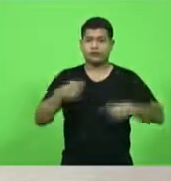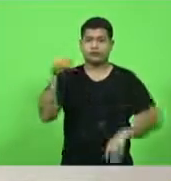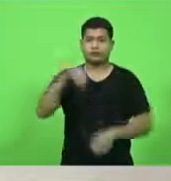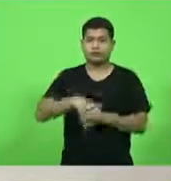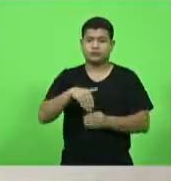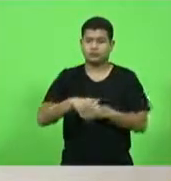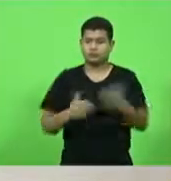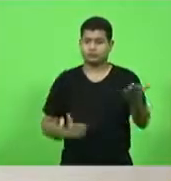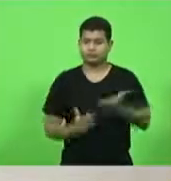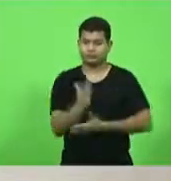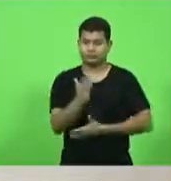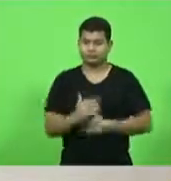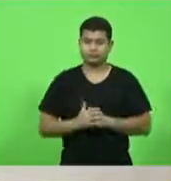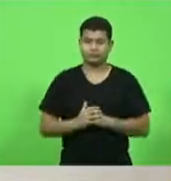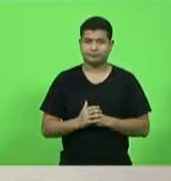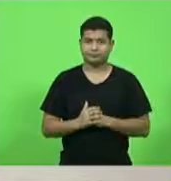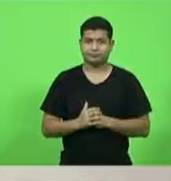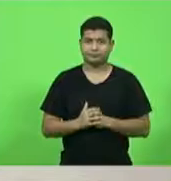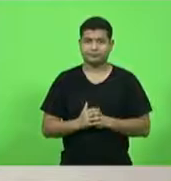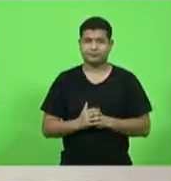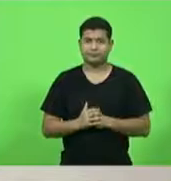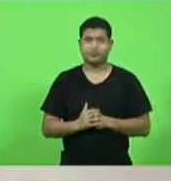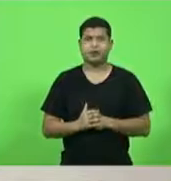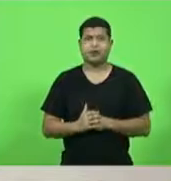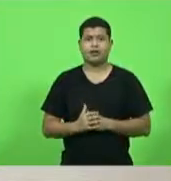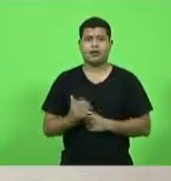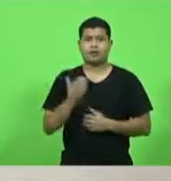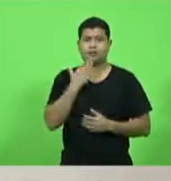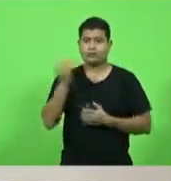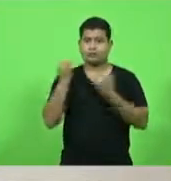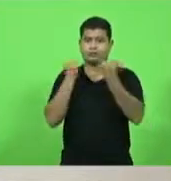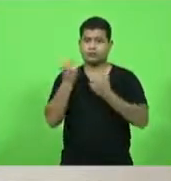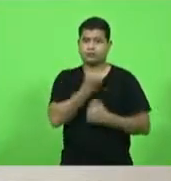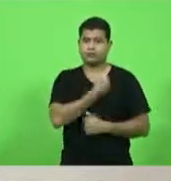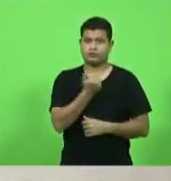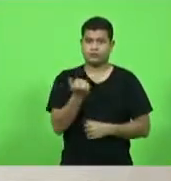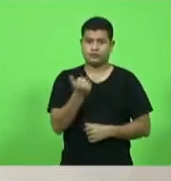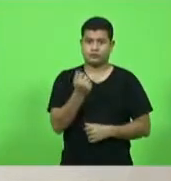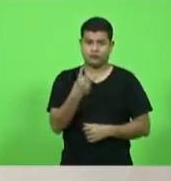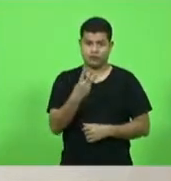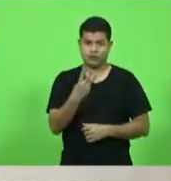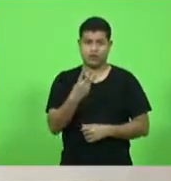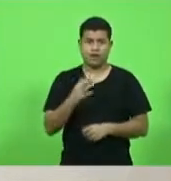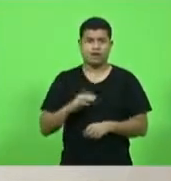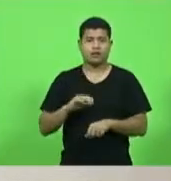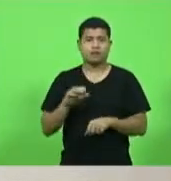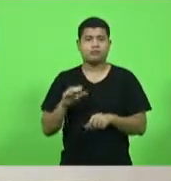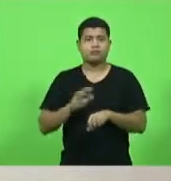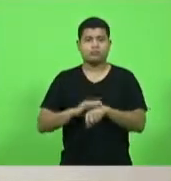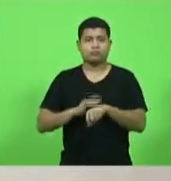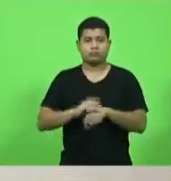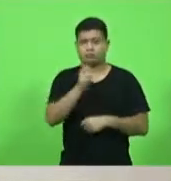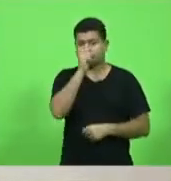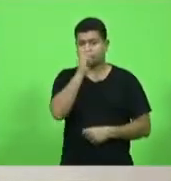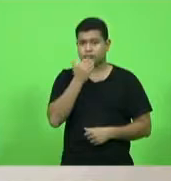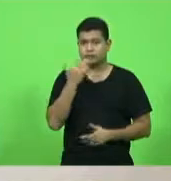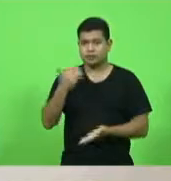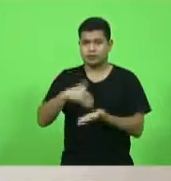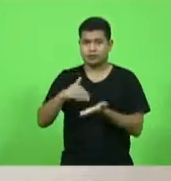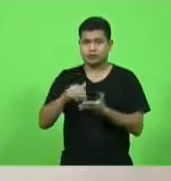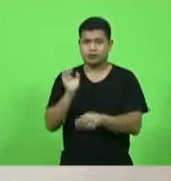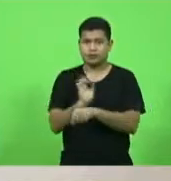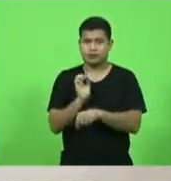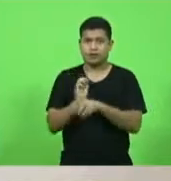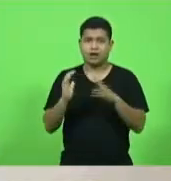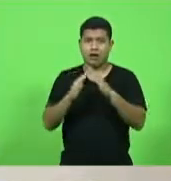Votação. Aprovado. Informação. Pedido de informação número 13. Deputado João Amin. Solicita ao secretário de Estado